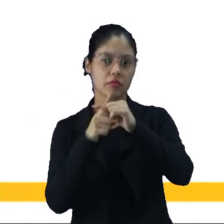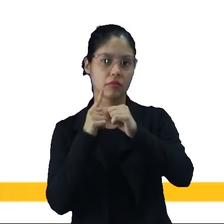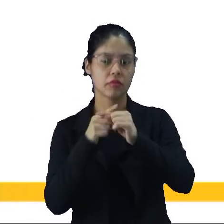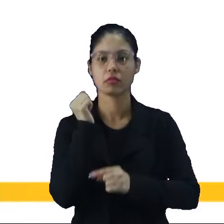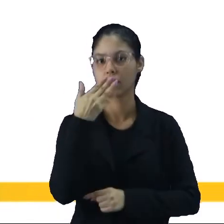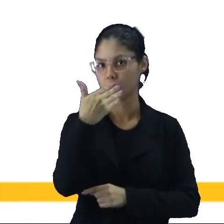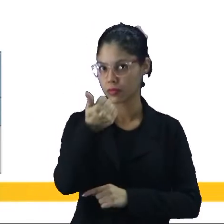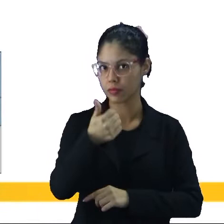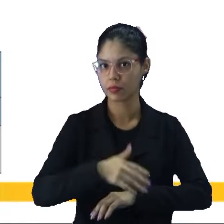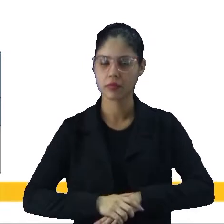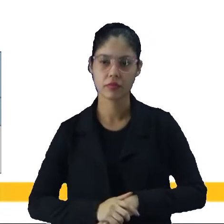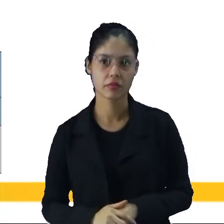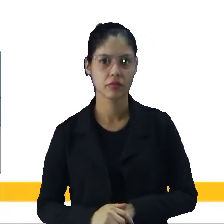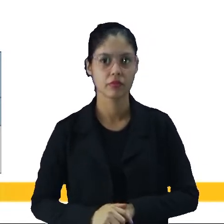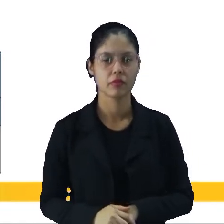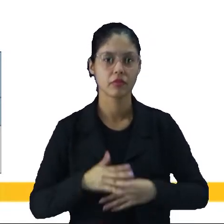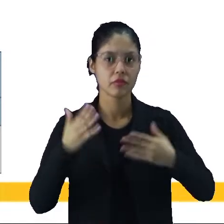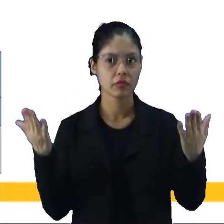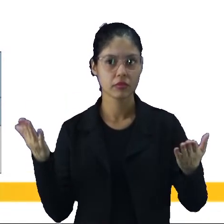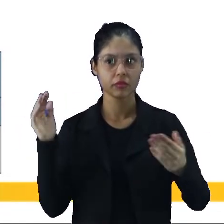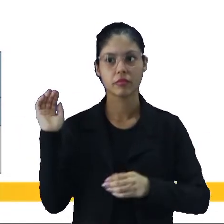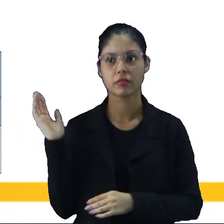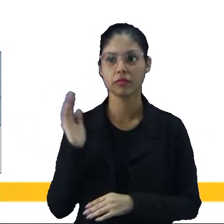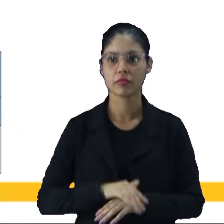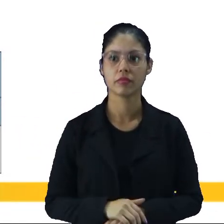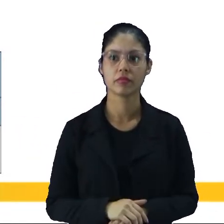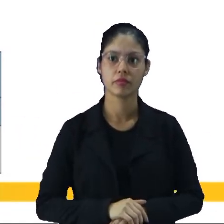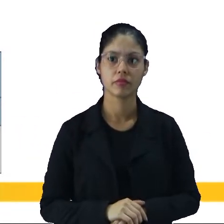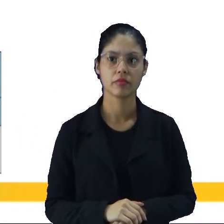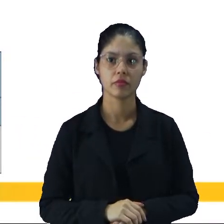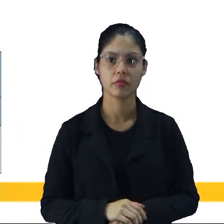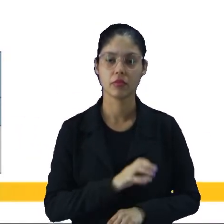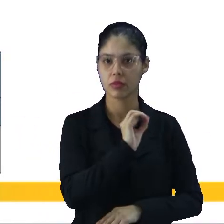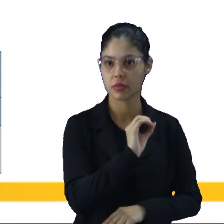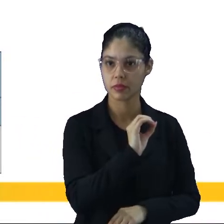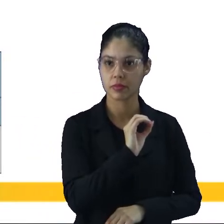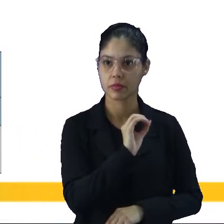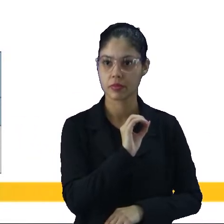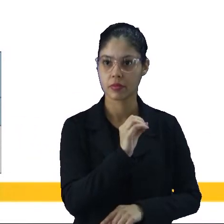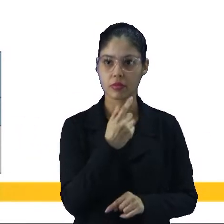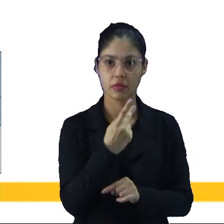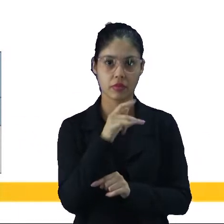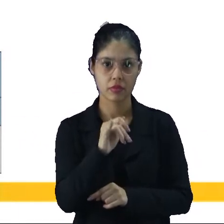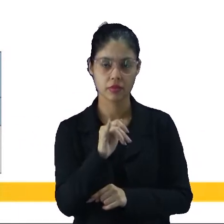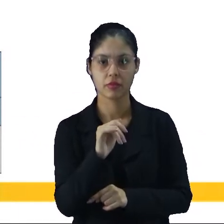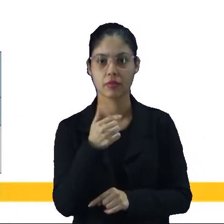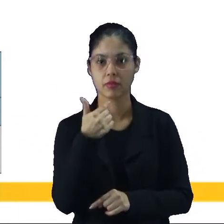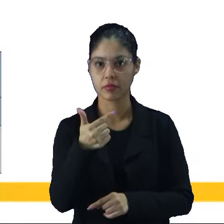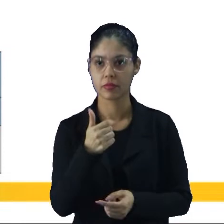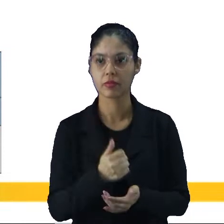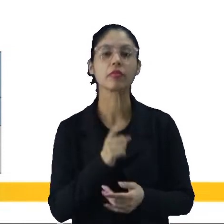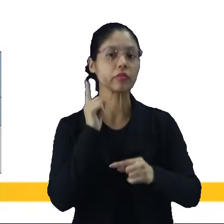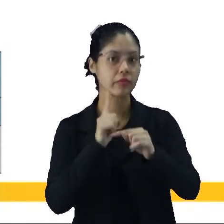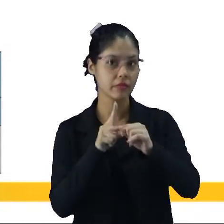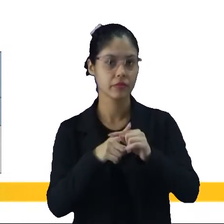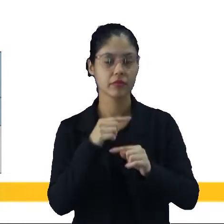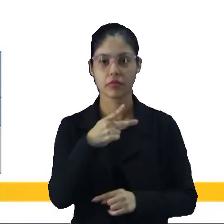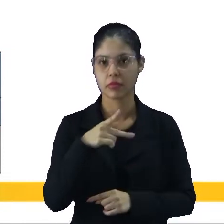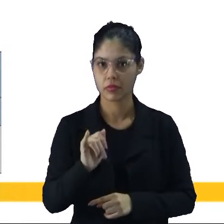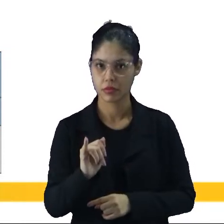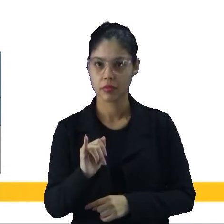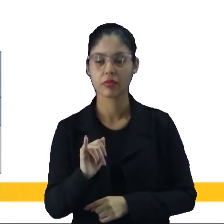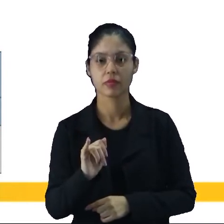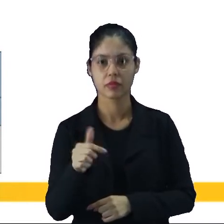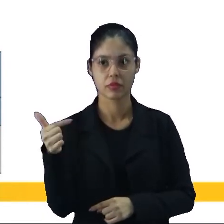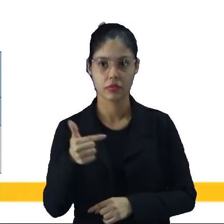positiva, beleza? Então, ó, aqui, ó, de 0 a π sobre 2 é positivo, de π